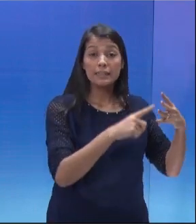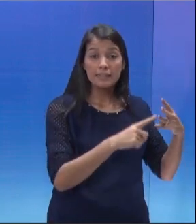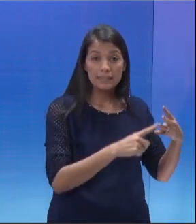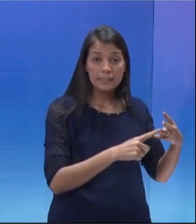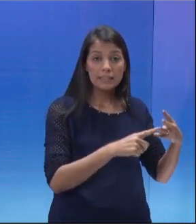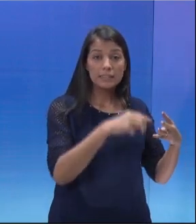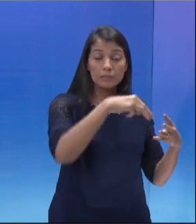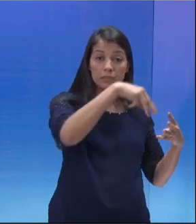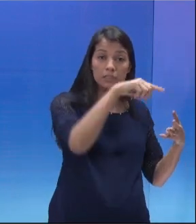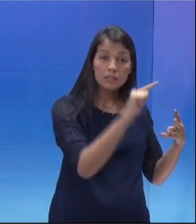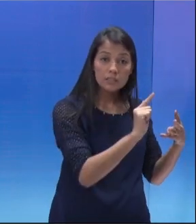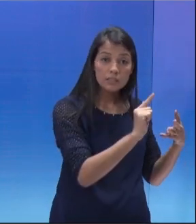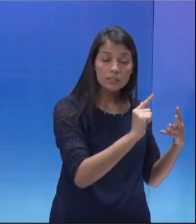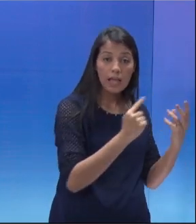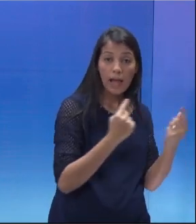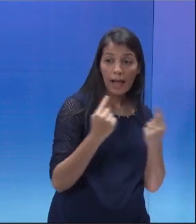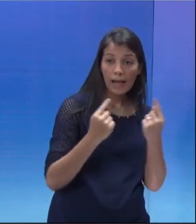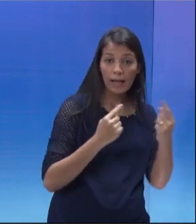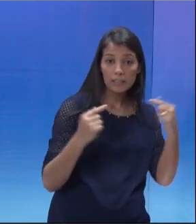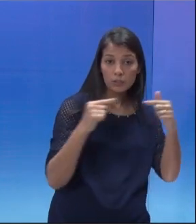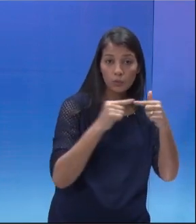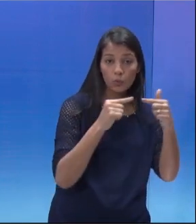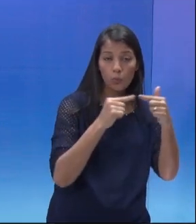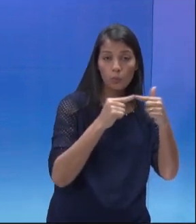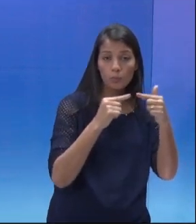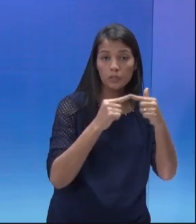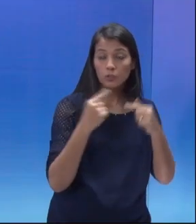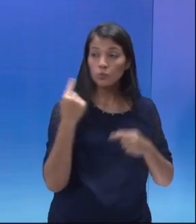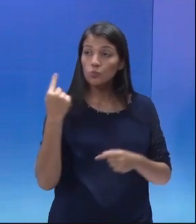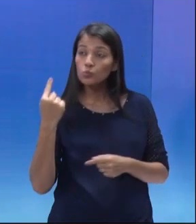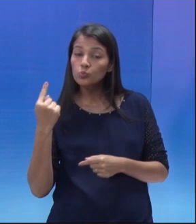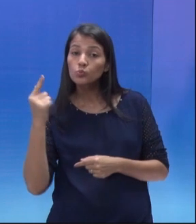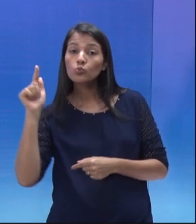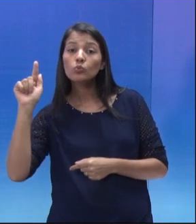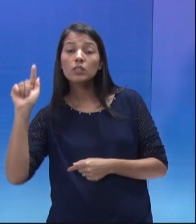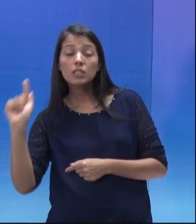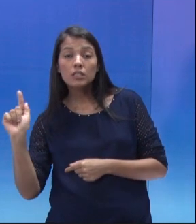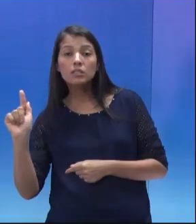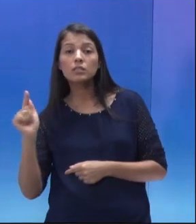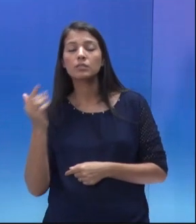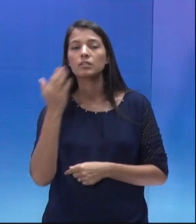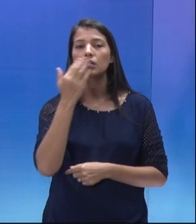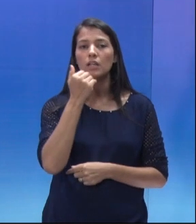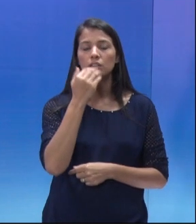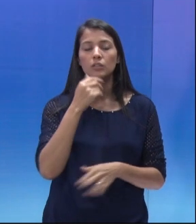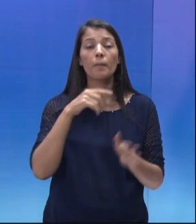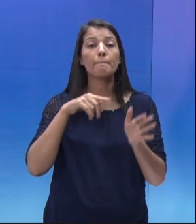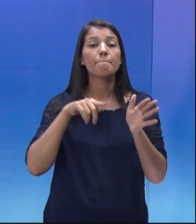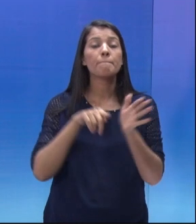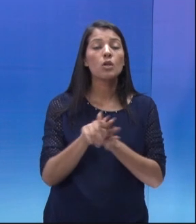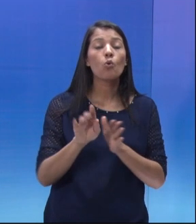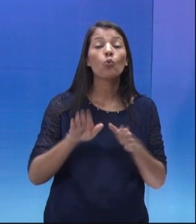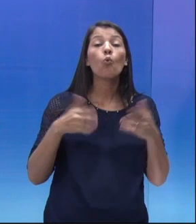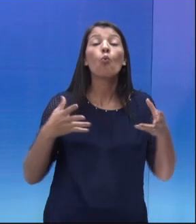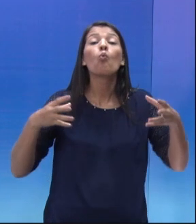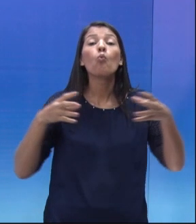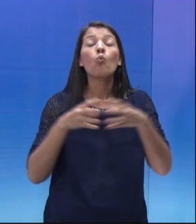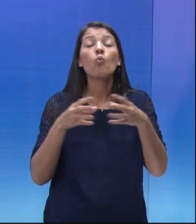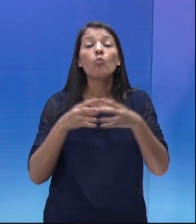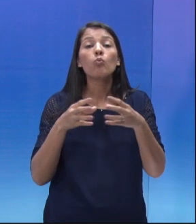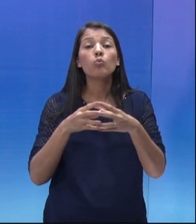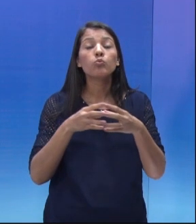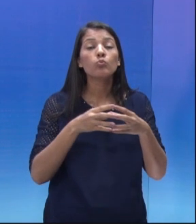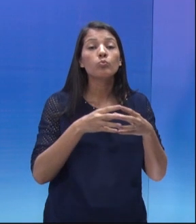consumiu exatamente 100 gramas de ração. Ok, então vamos para a nossa pergunta. Qual grupo terá a